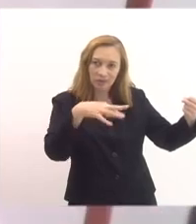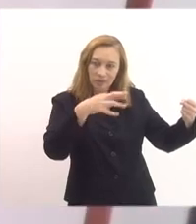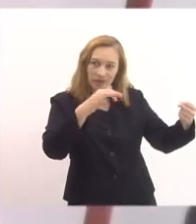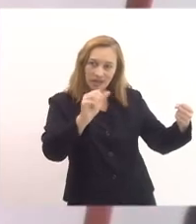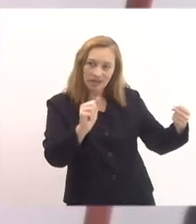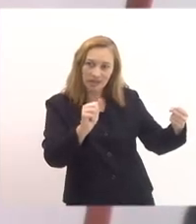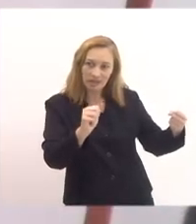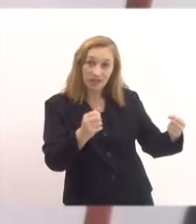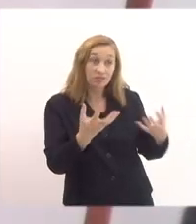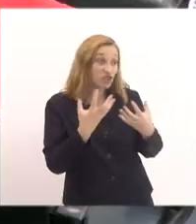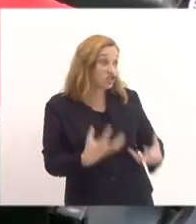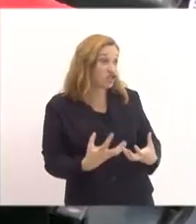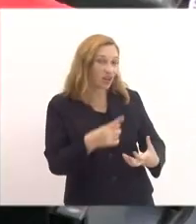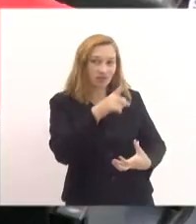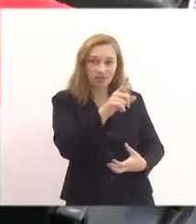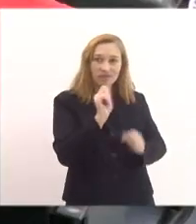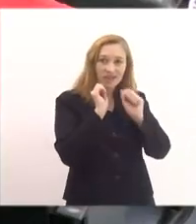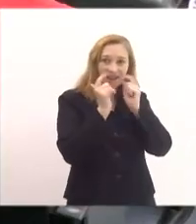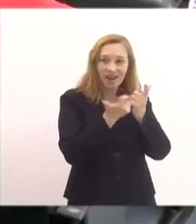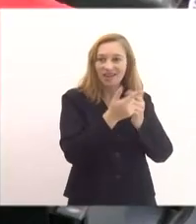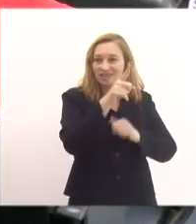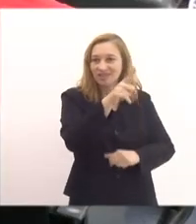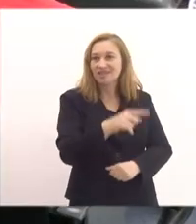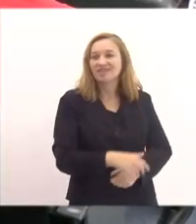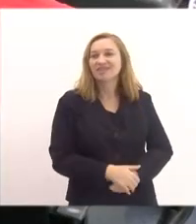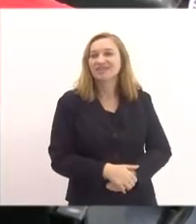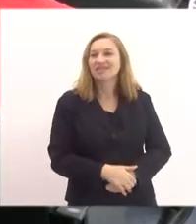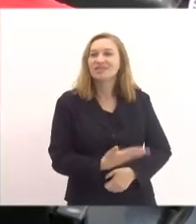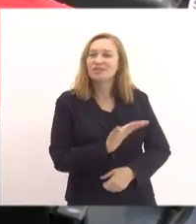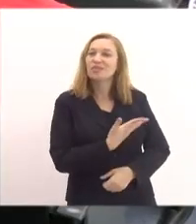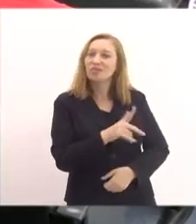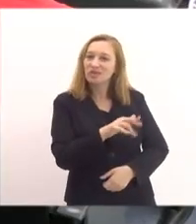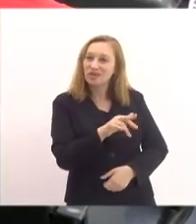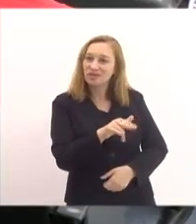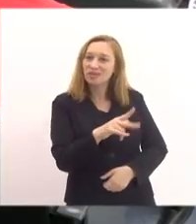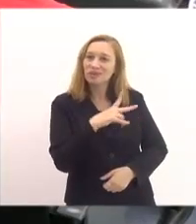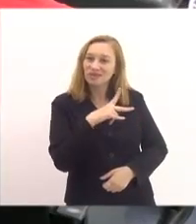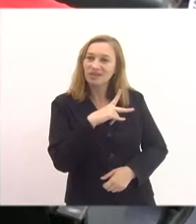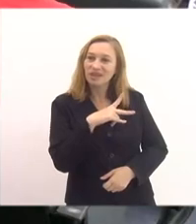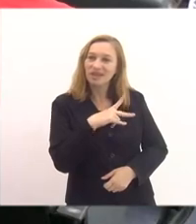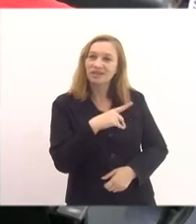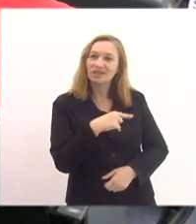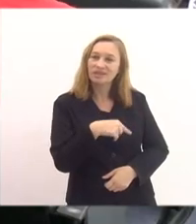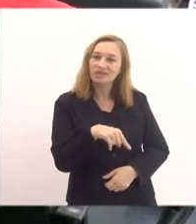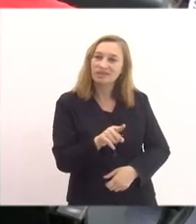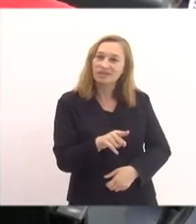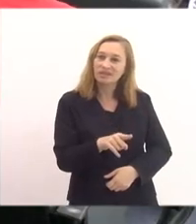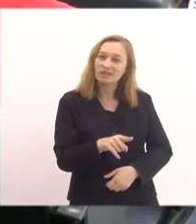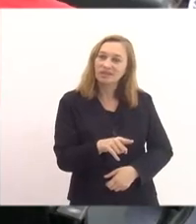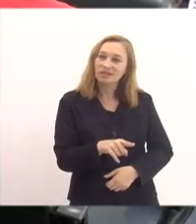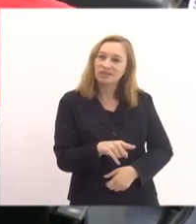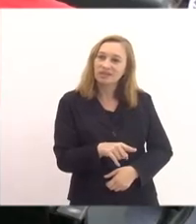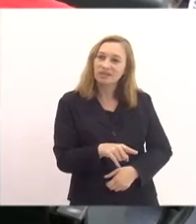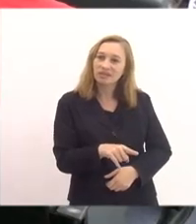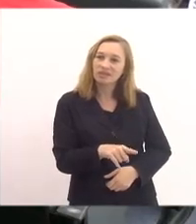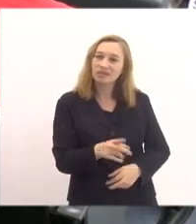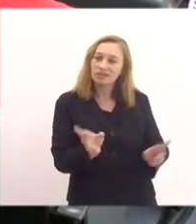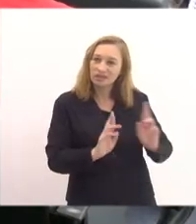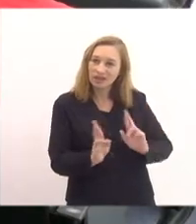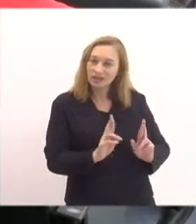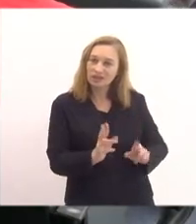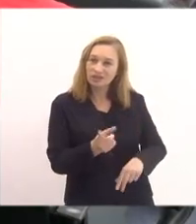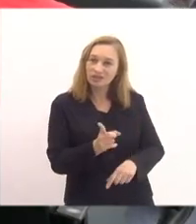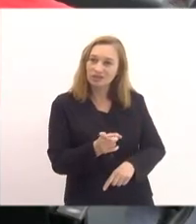é o cara mais chato da Assembleia Legislativa, o Marcelo, porra. Meu irmão, meu amigo pessoal. Por conta da nossa relação